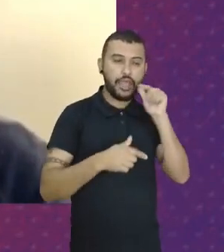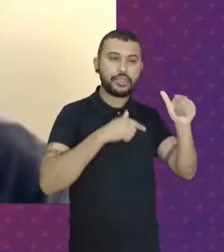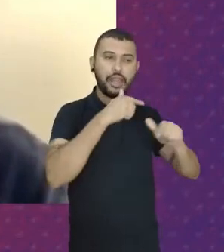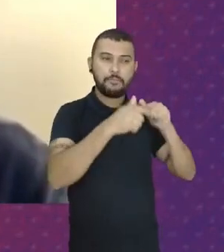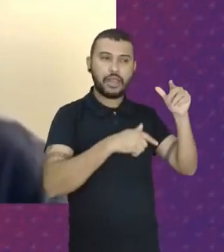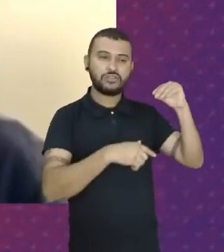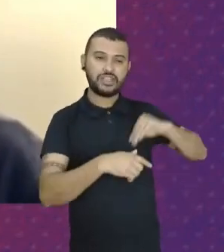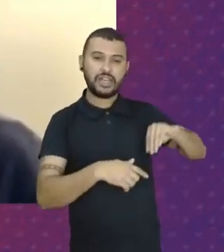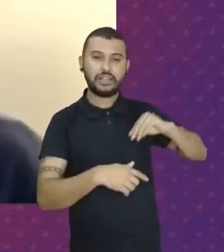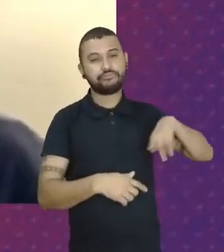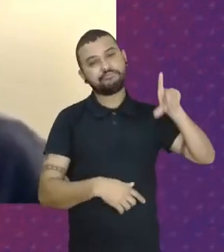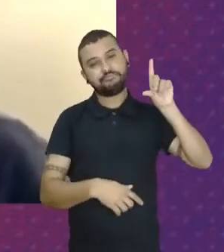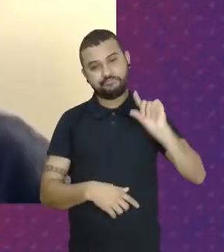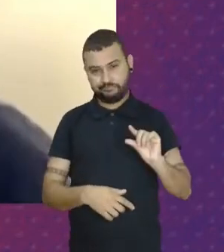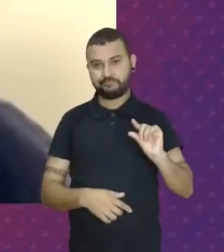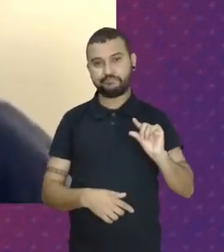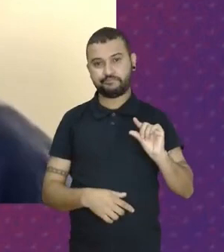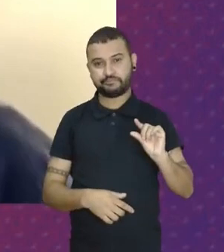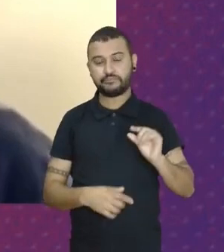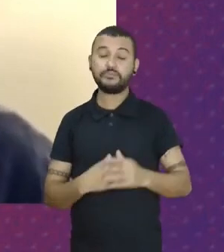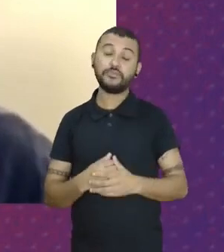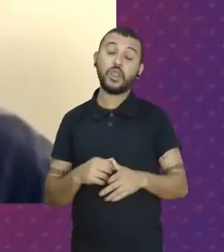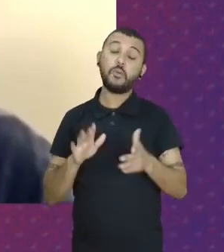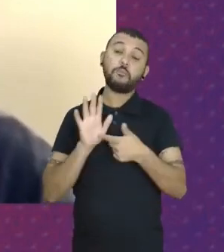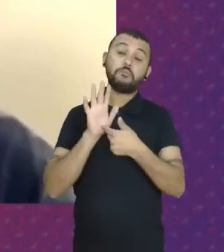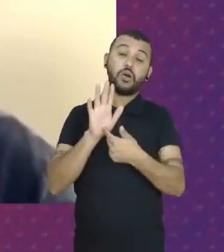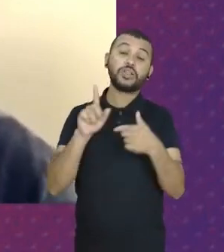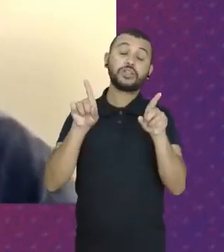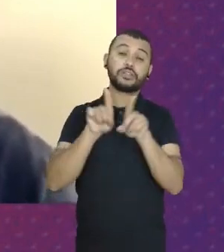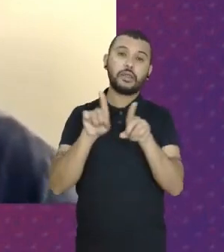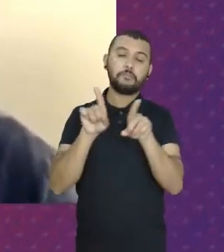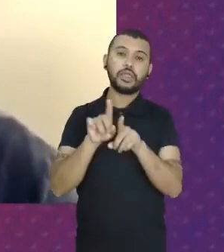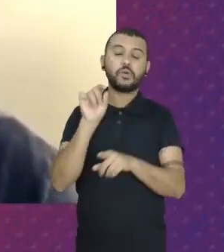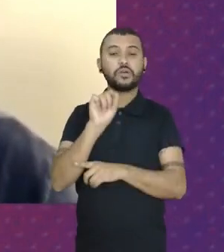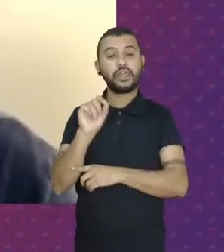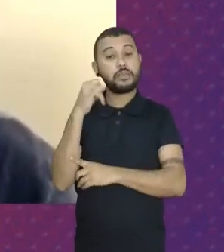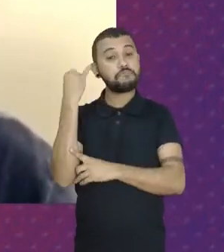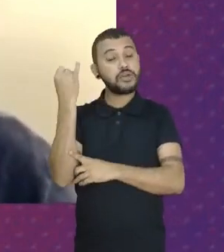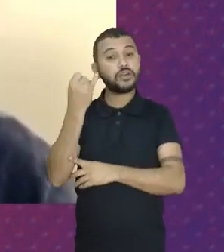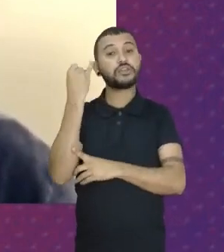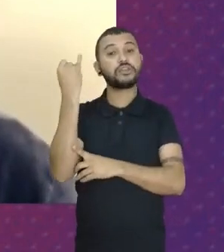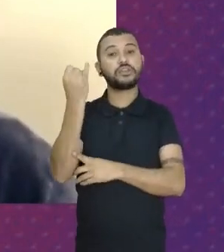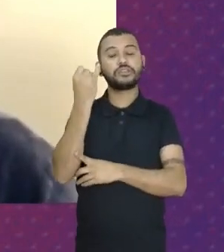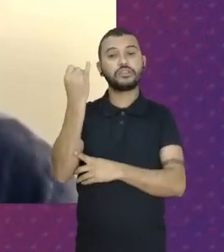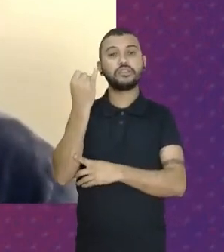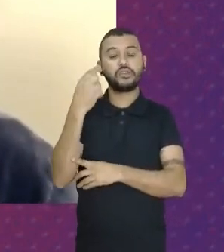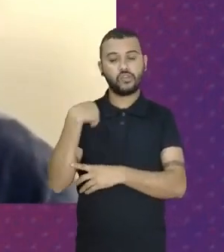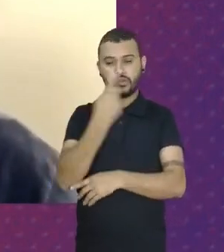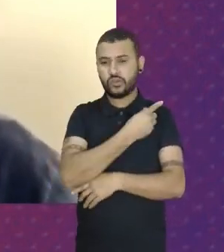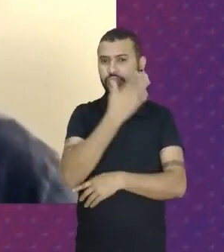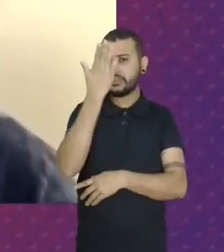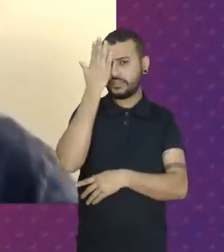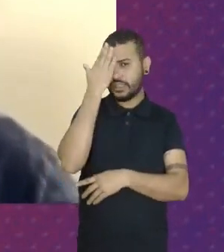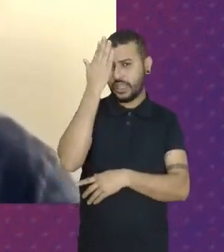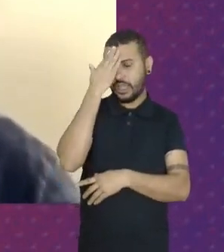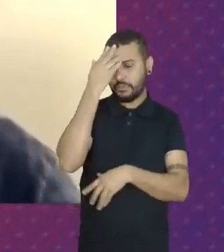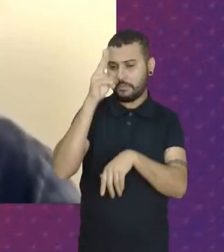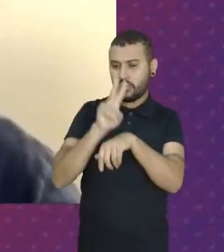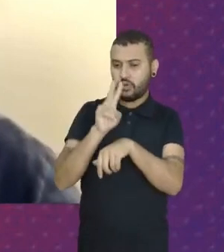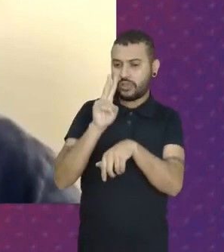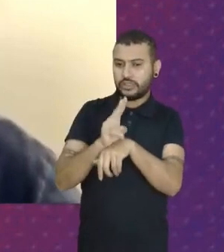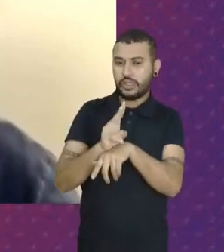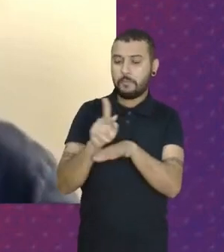ganham menos. E traz também essa questão que é tão importante quando a gente fala sobre cuidado no âmbito